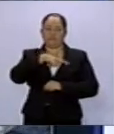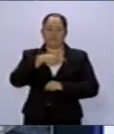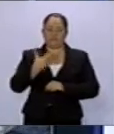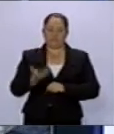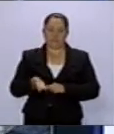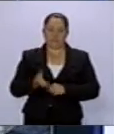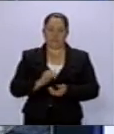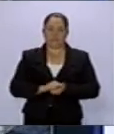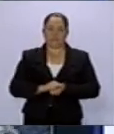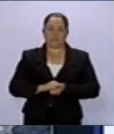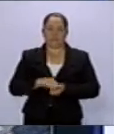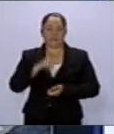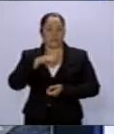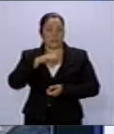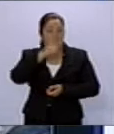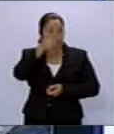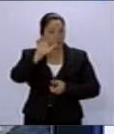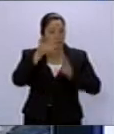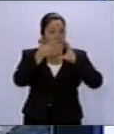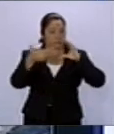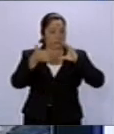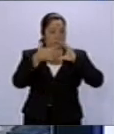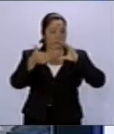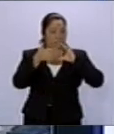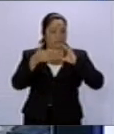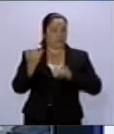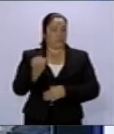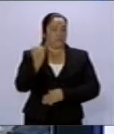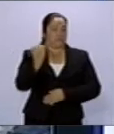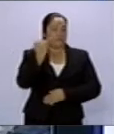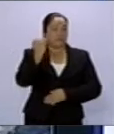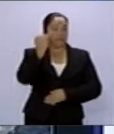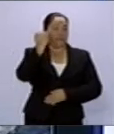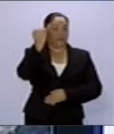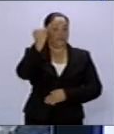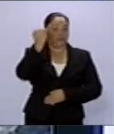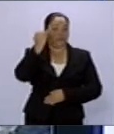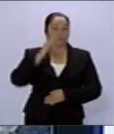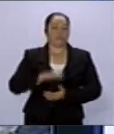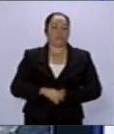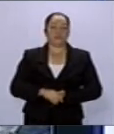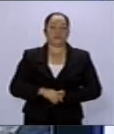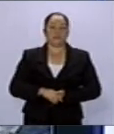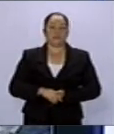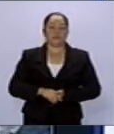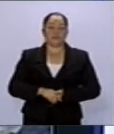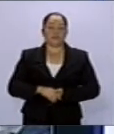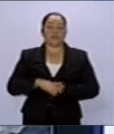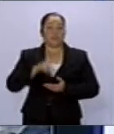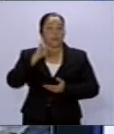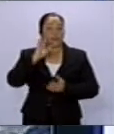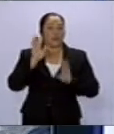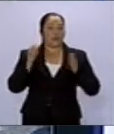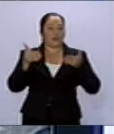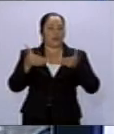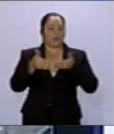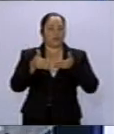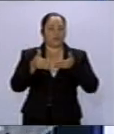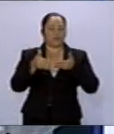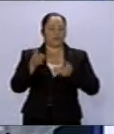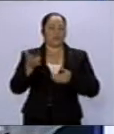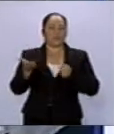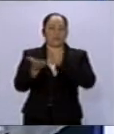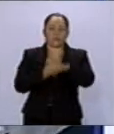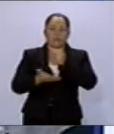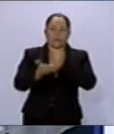Além disso tem uma outra característica muito importante em relação a atenção básica e a formação e